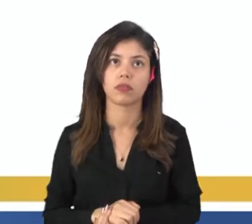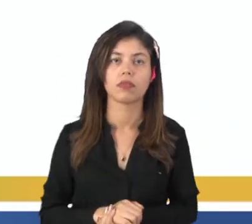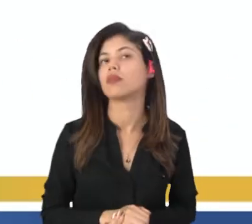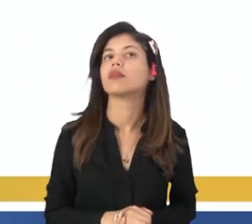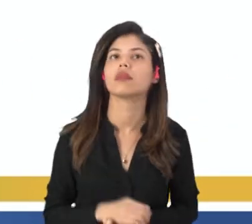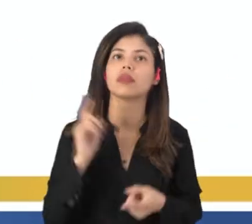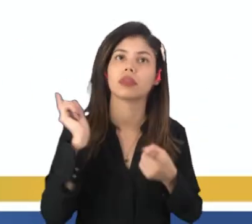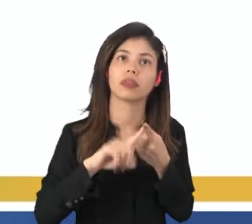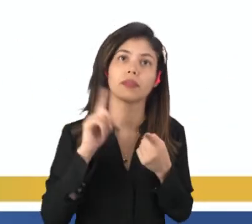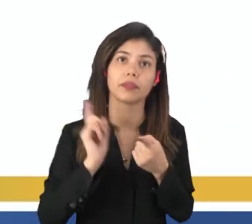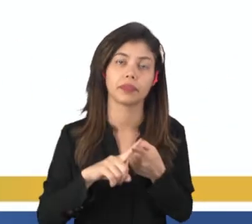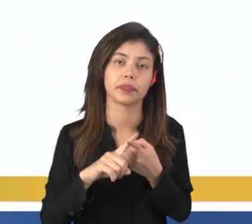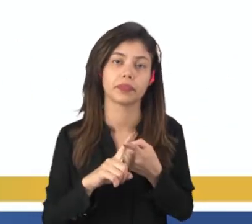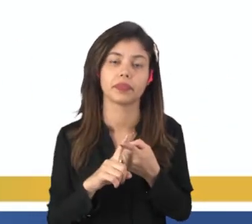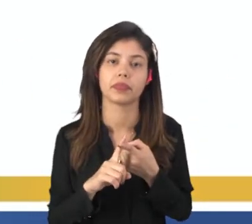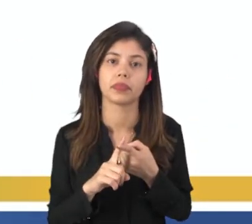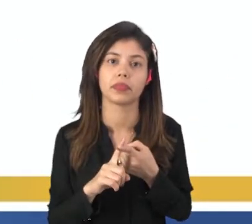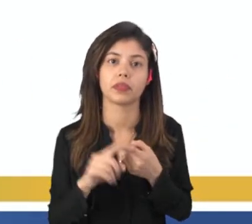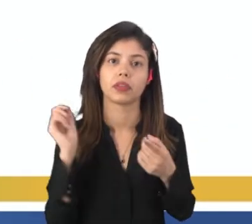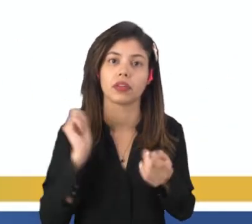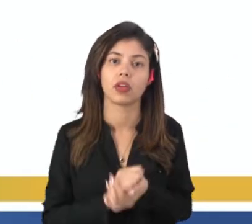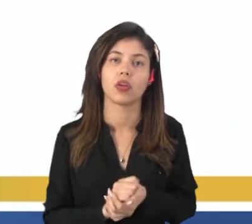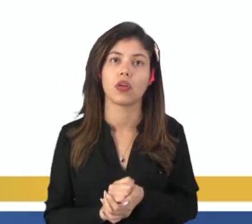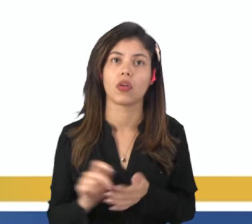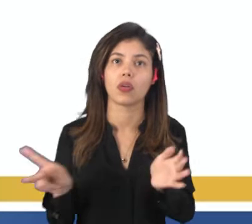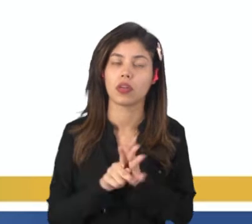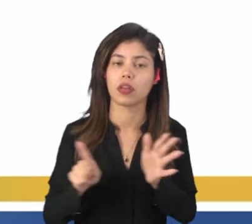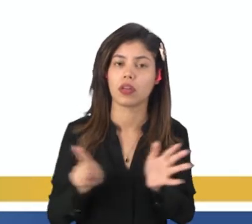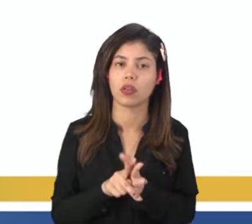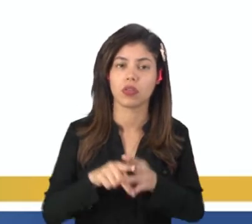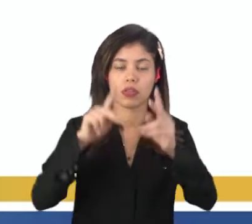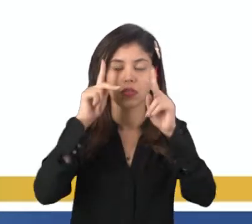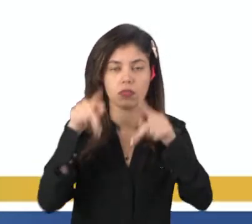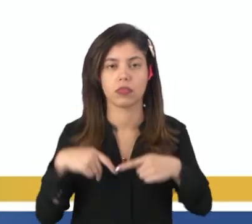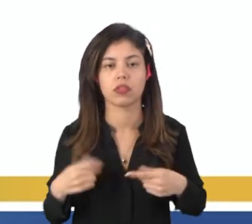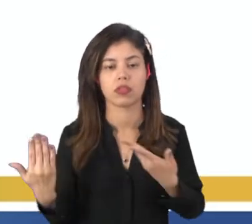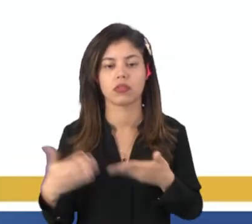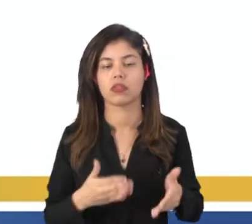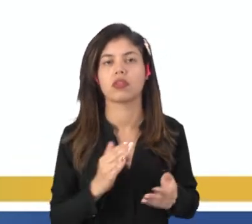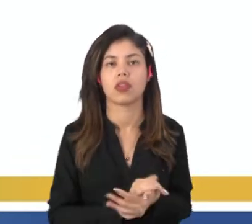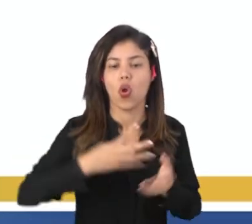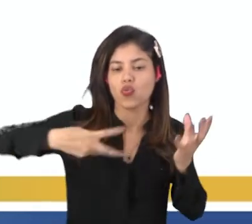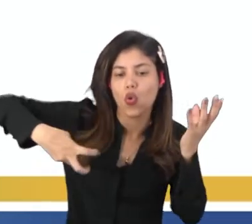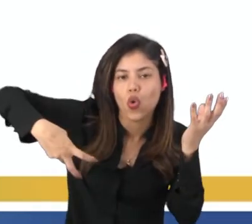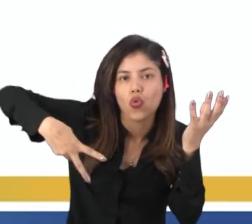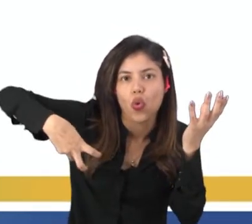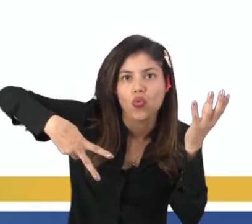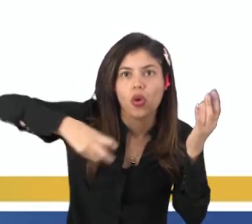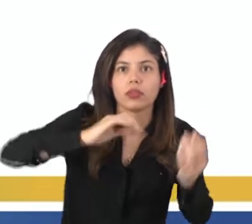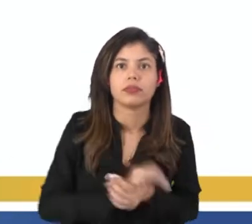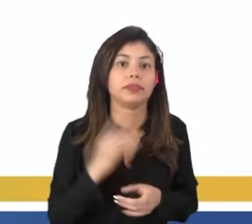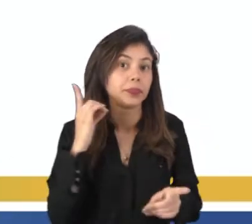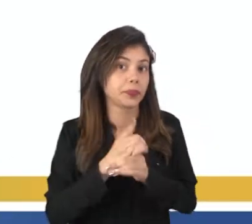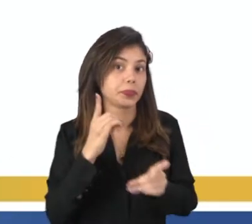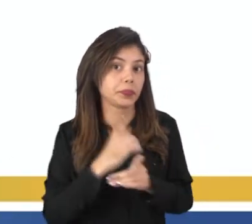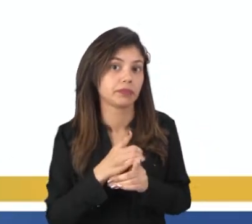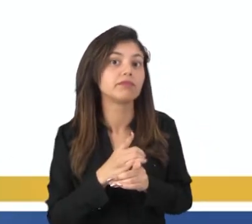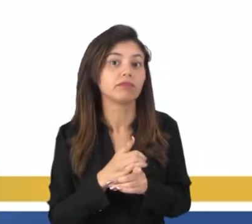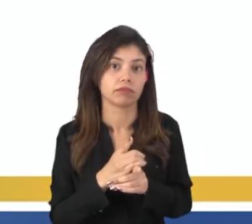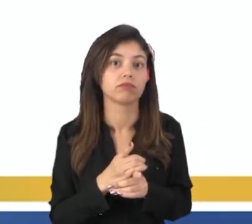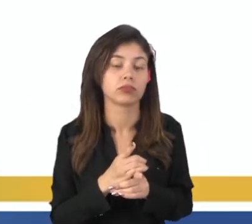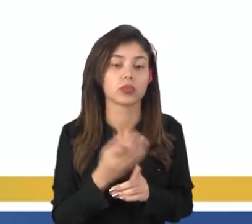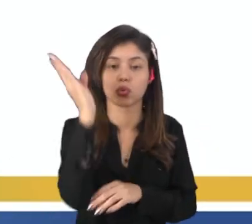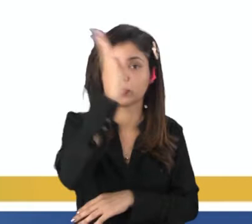bioma em que a atividade humana chegou, né? Ela já começou a ser explorada desde o descobrimento do Brasil. Então,